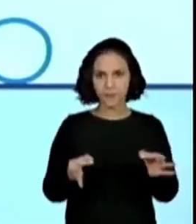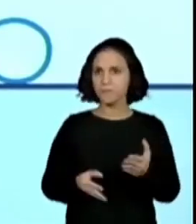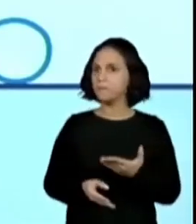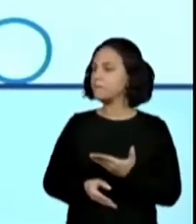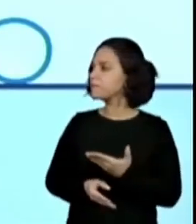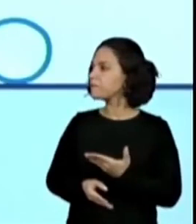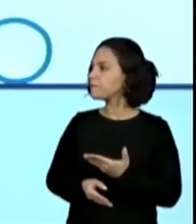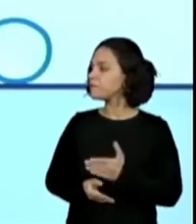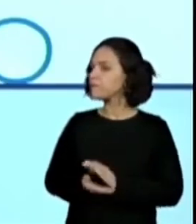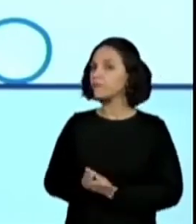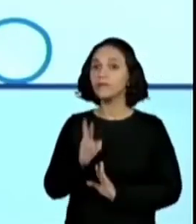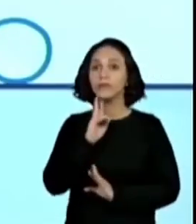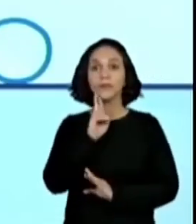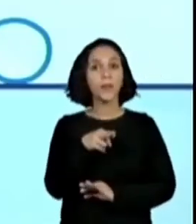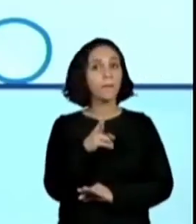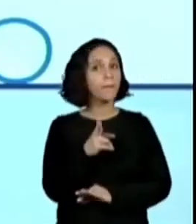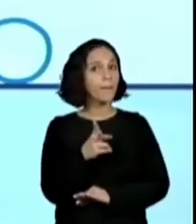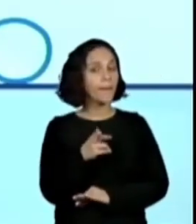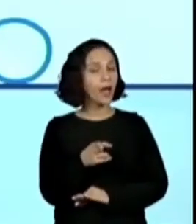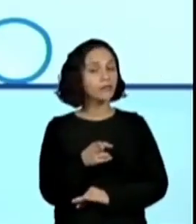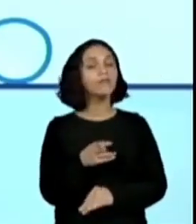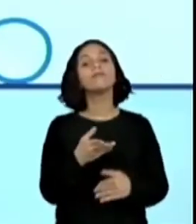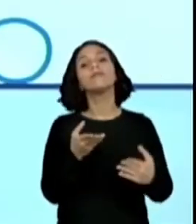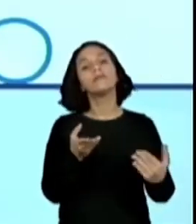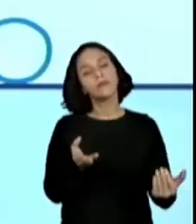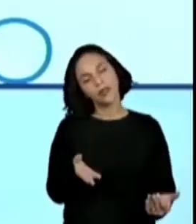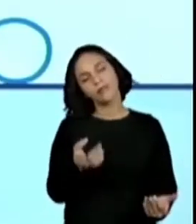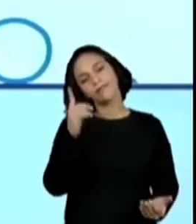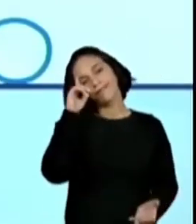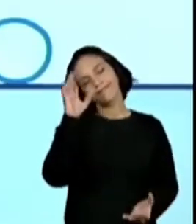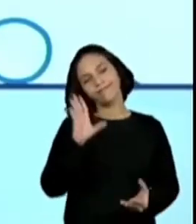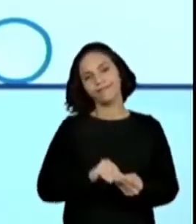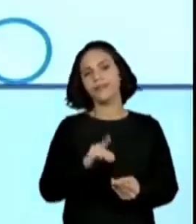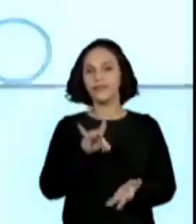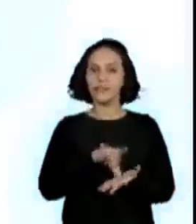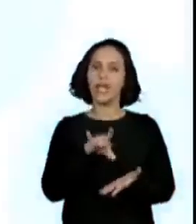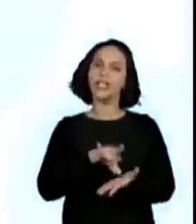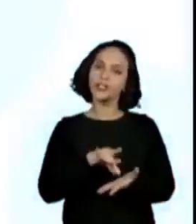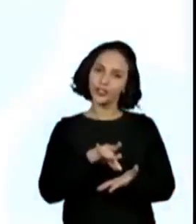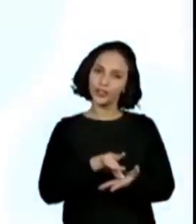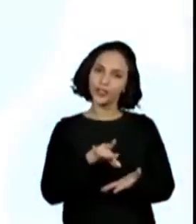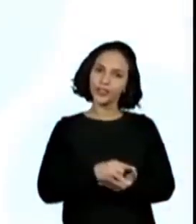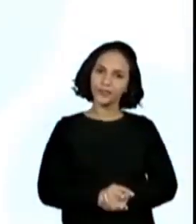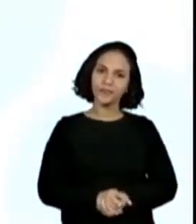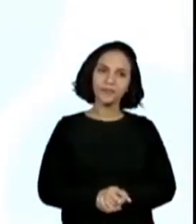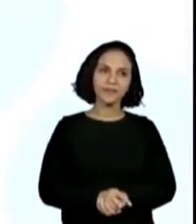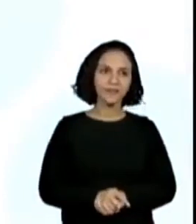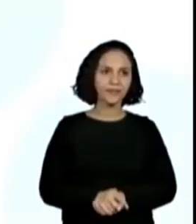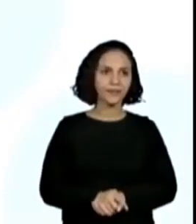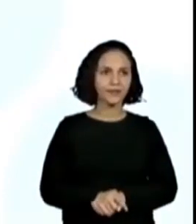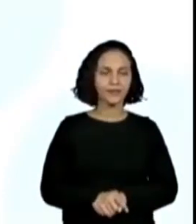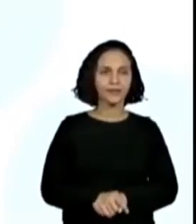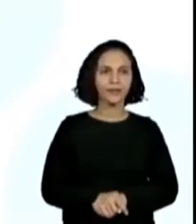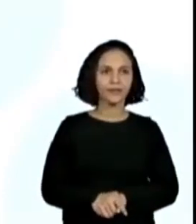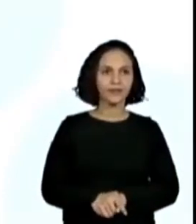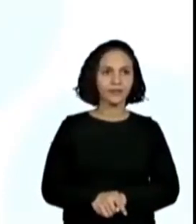resultado portanto essa é uma sentença verdadeira vamos